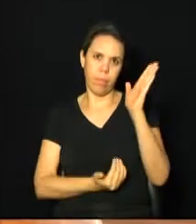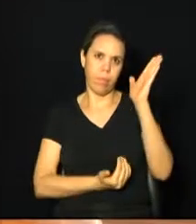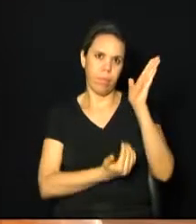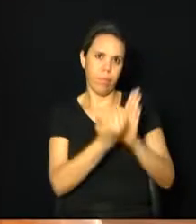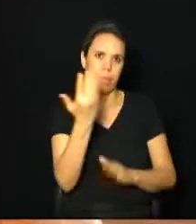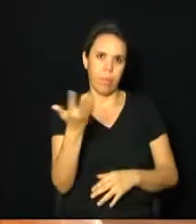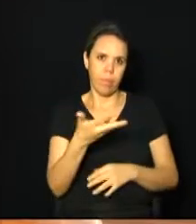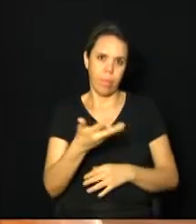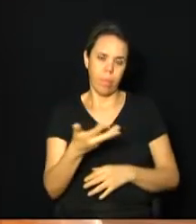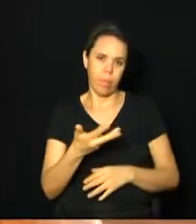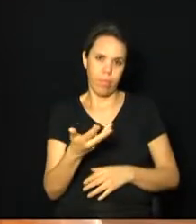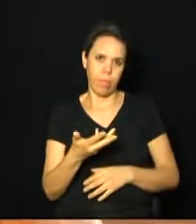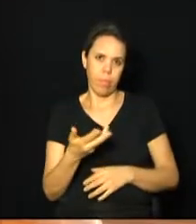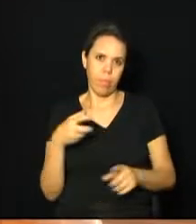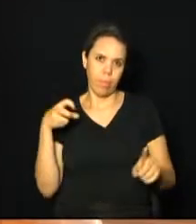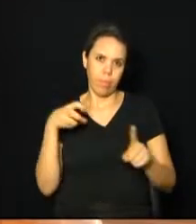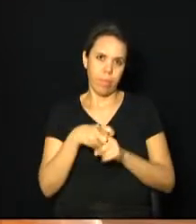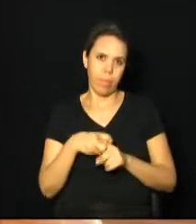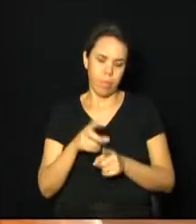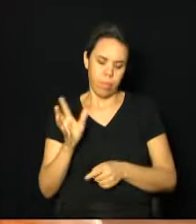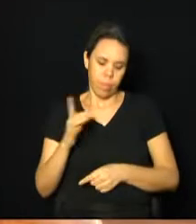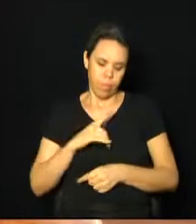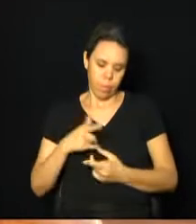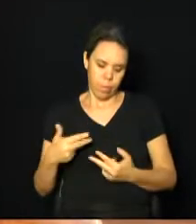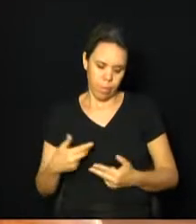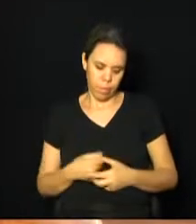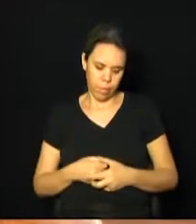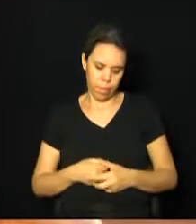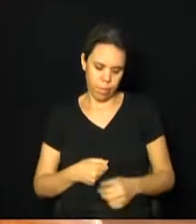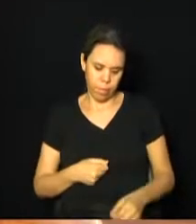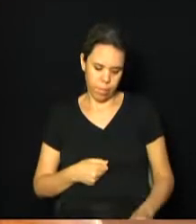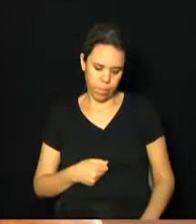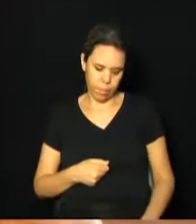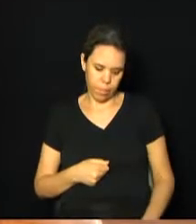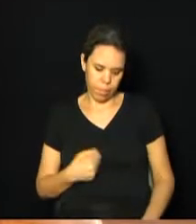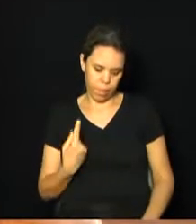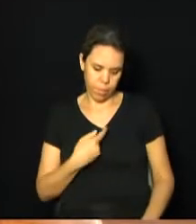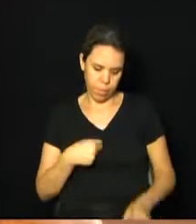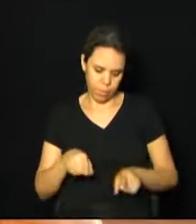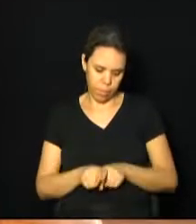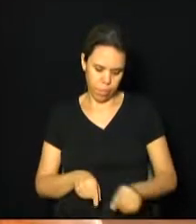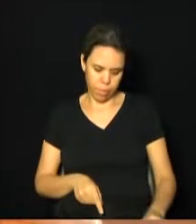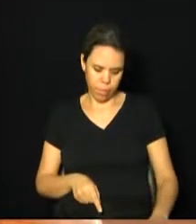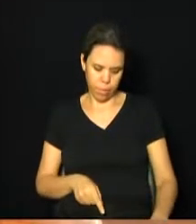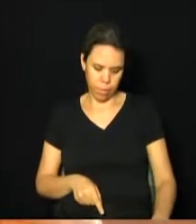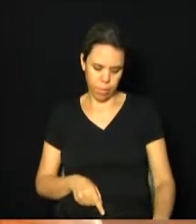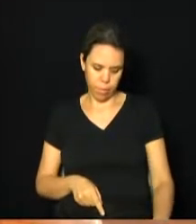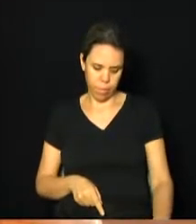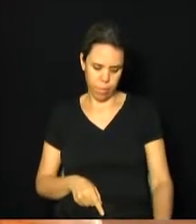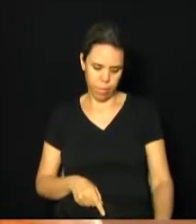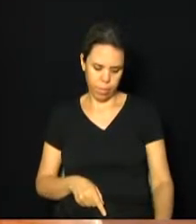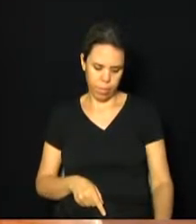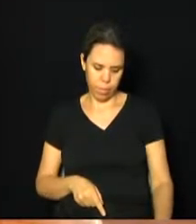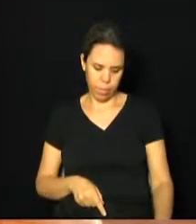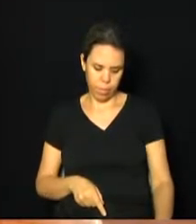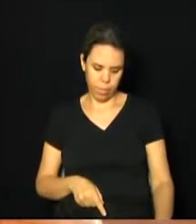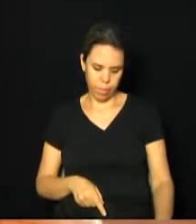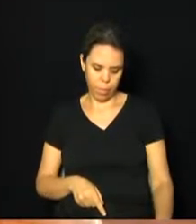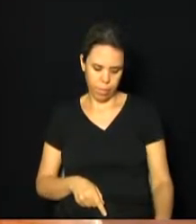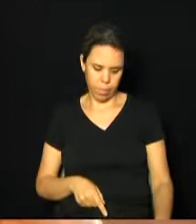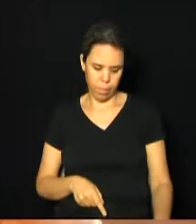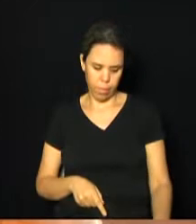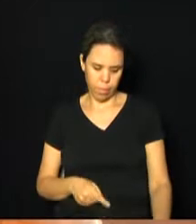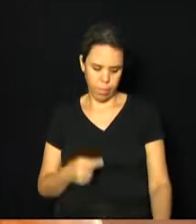velocidade, causando até acidente, né? Porque já tivemos vários acidentes. Sim, nós também. Como o Juliano falou, esses